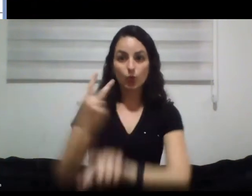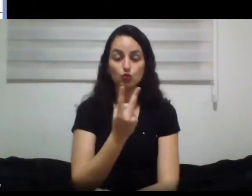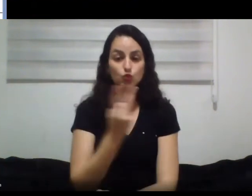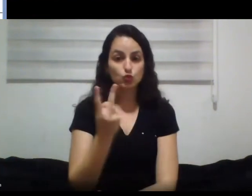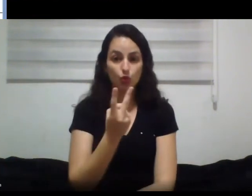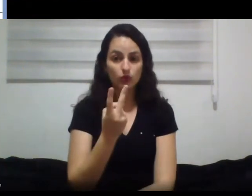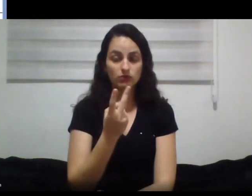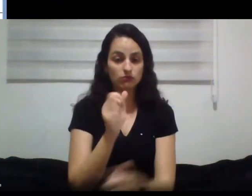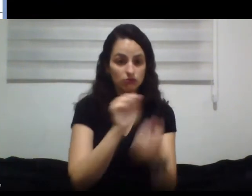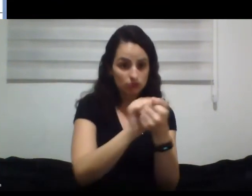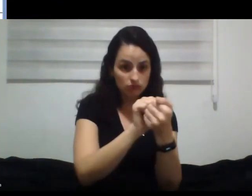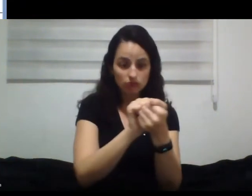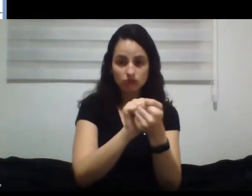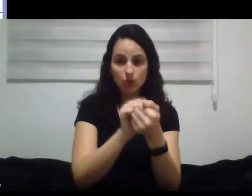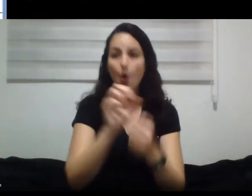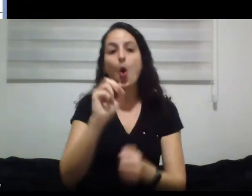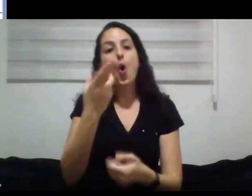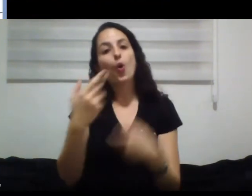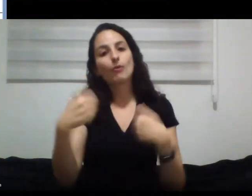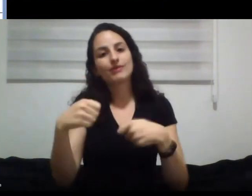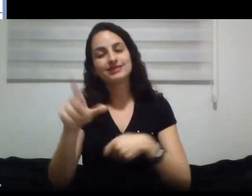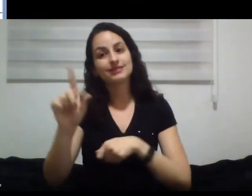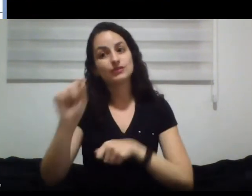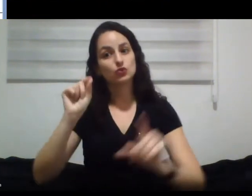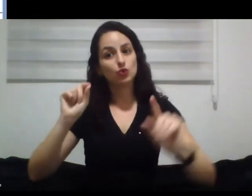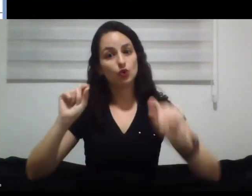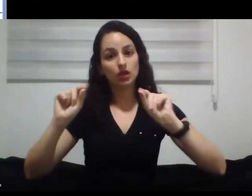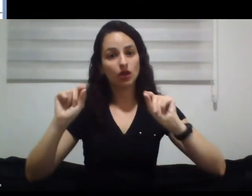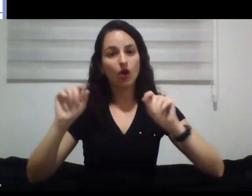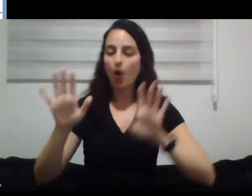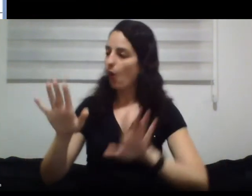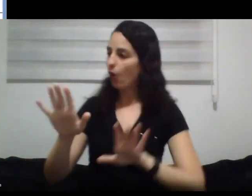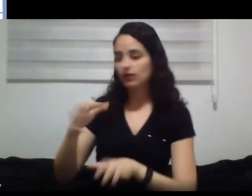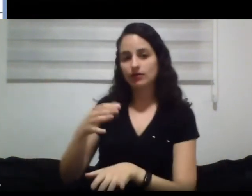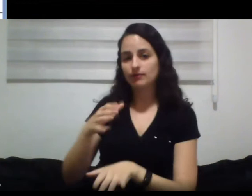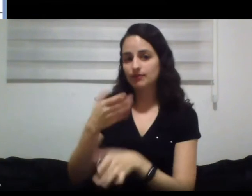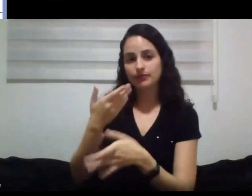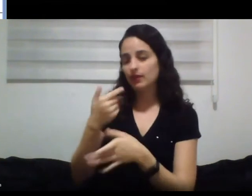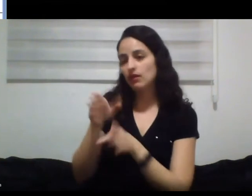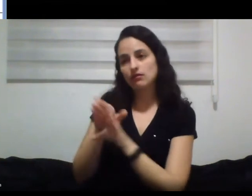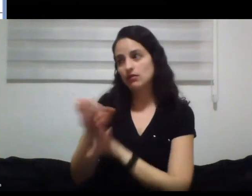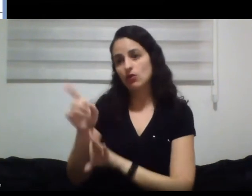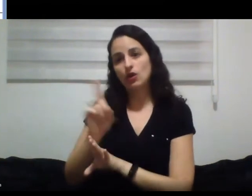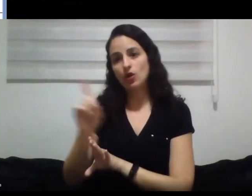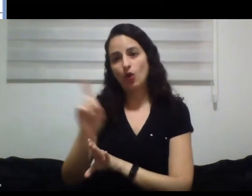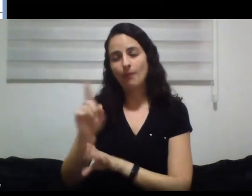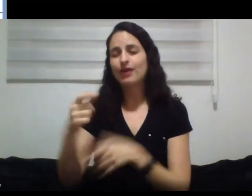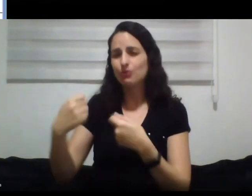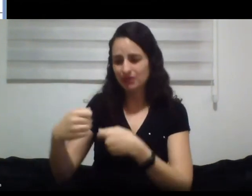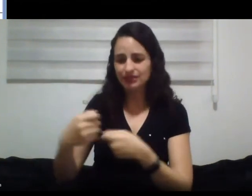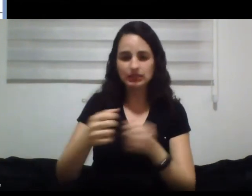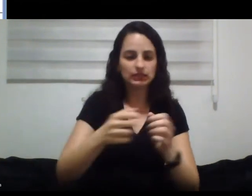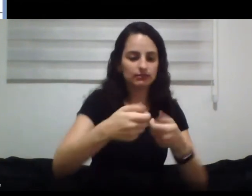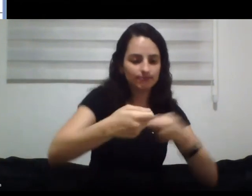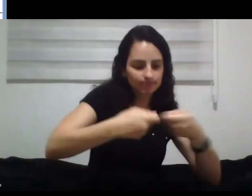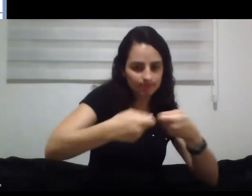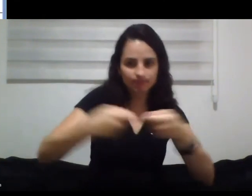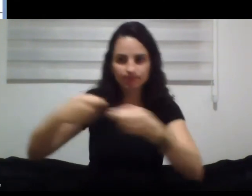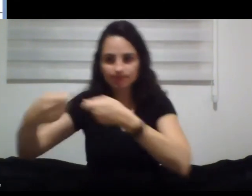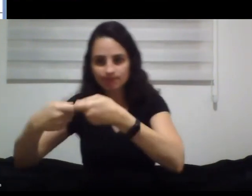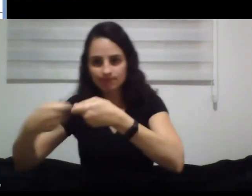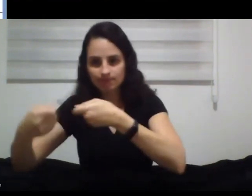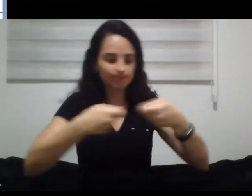Meet, né? Então, tem essa integração aí. Então, o que, que vocês recomendam? O que, que vocês acham que